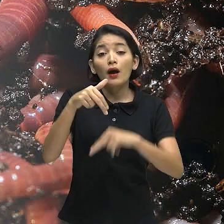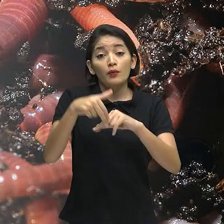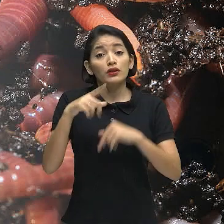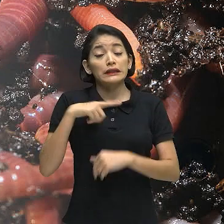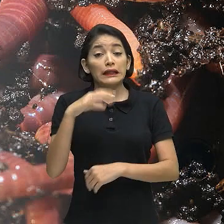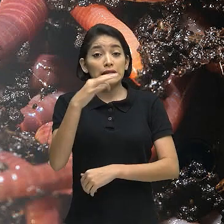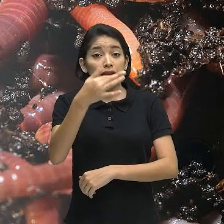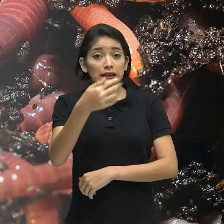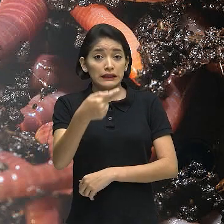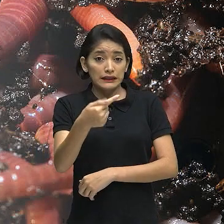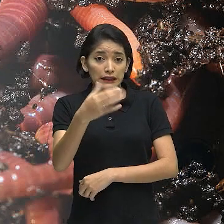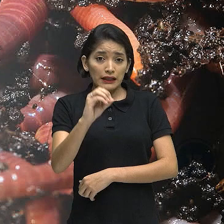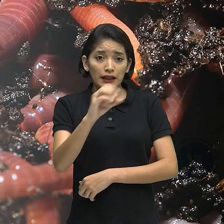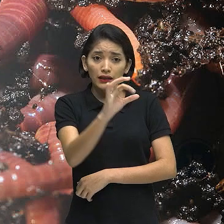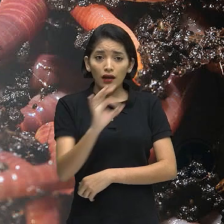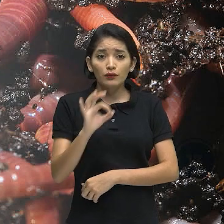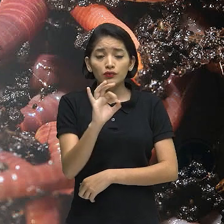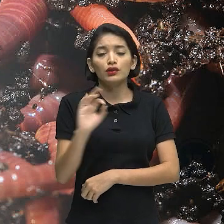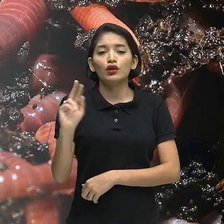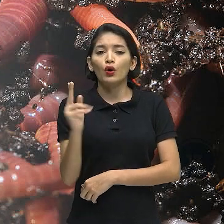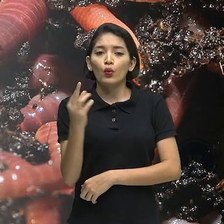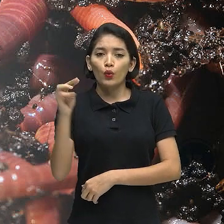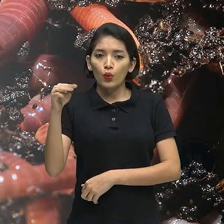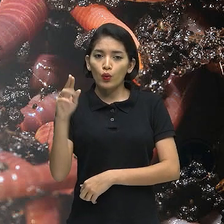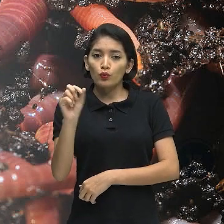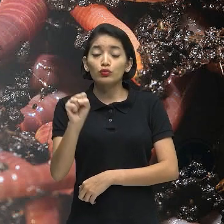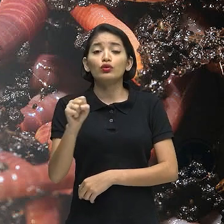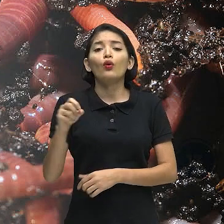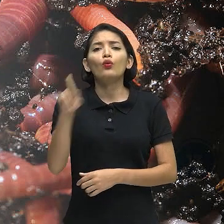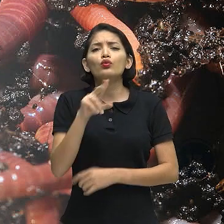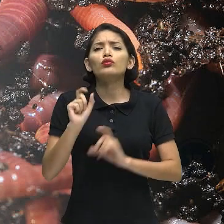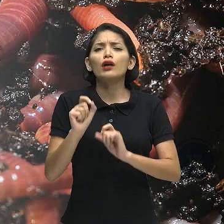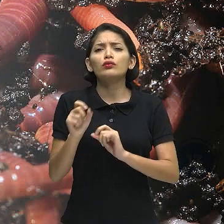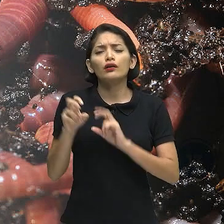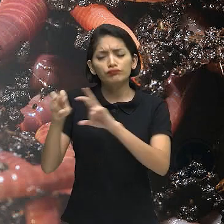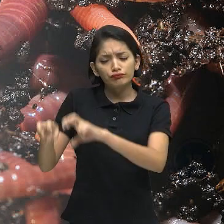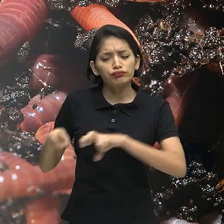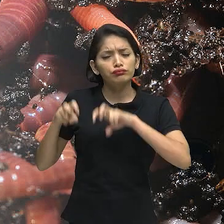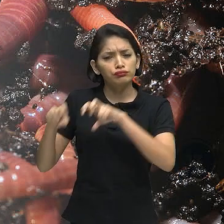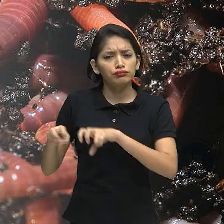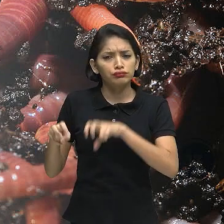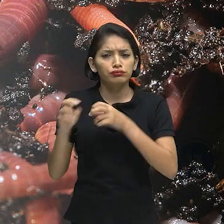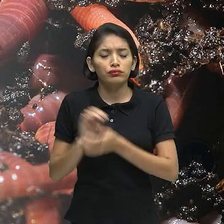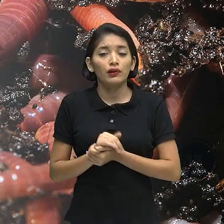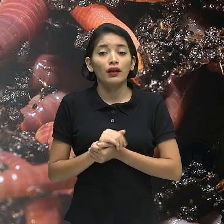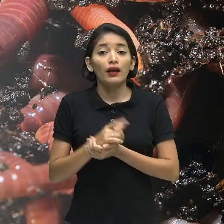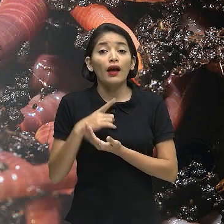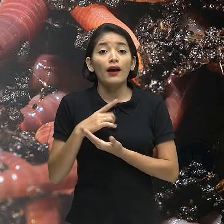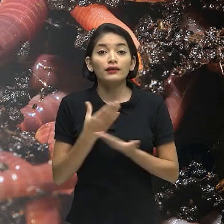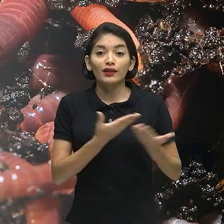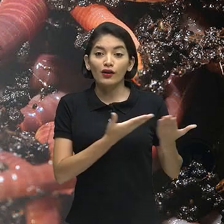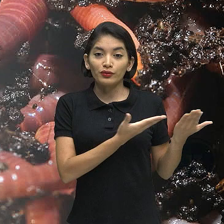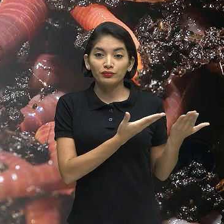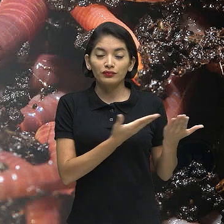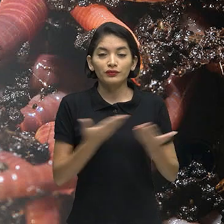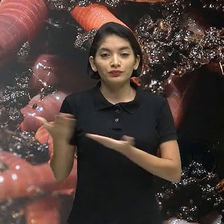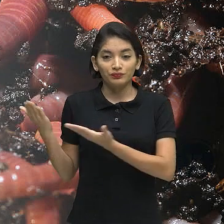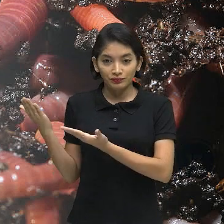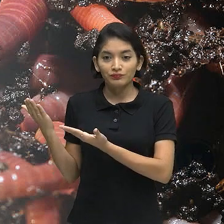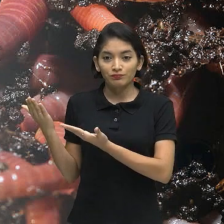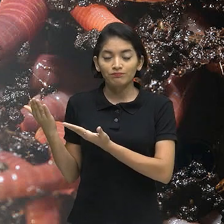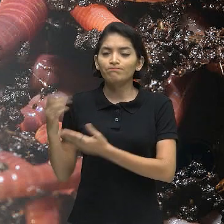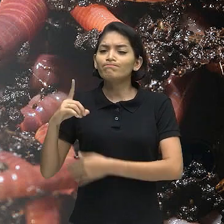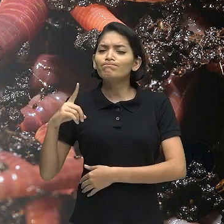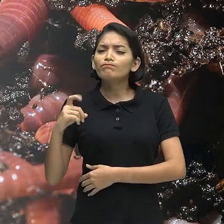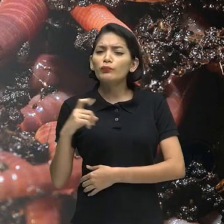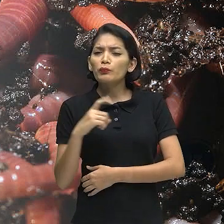de humus e é muito utilizado na agricultura. E aí ao lado a gente tem a foto de várias minhocas, né? Porque as minhocas